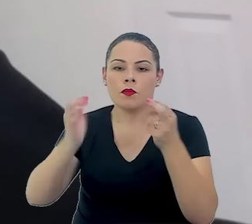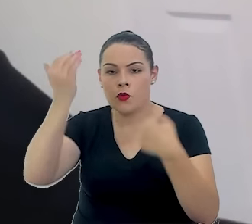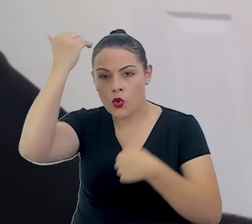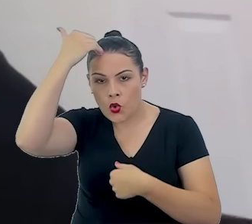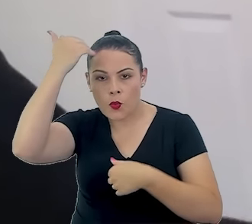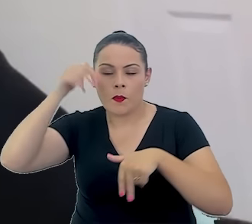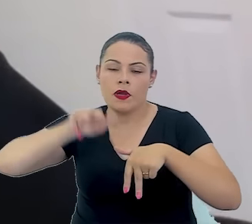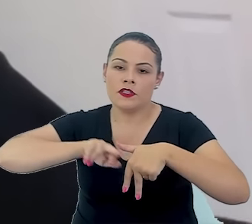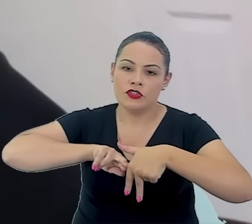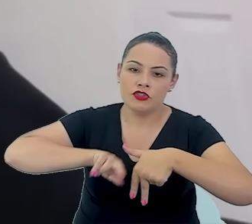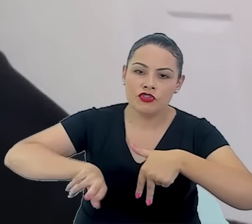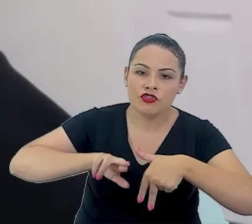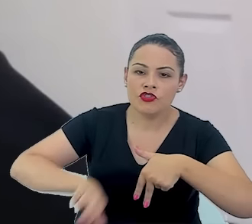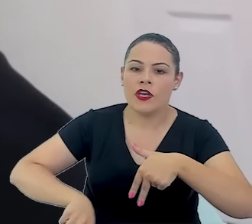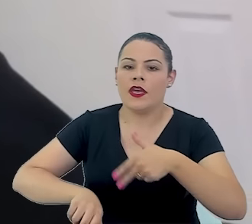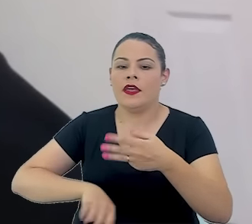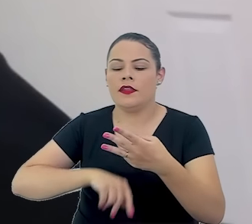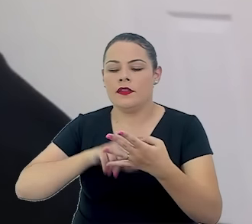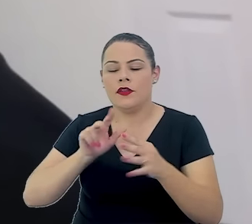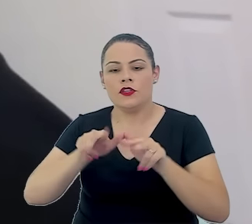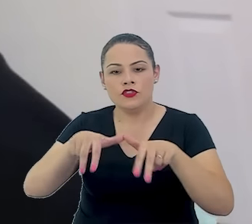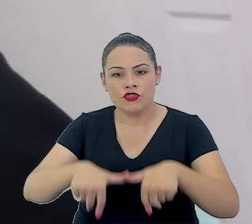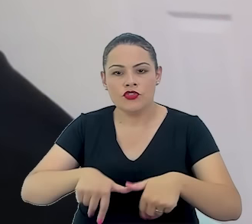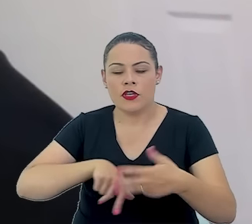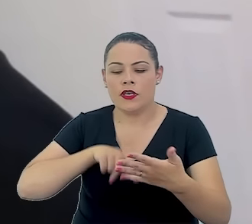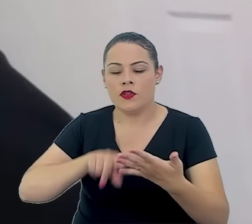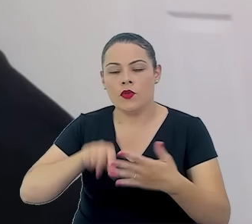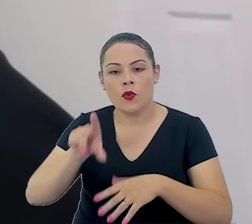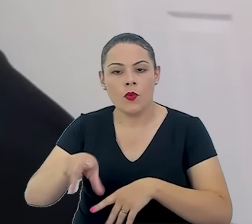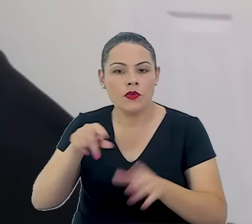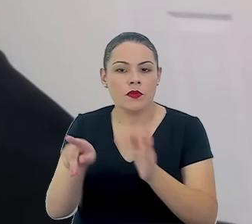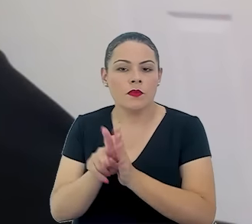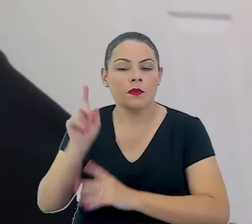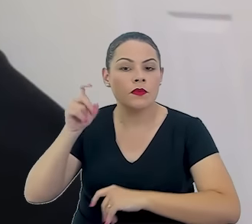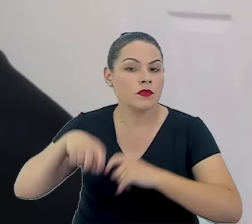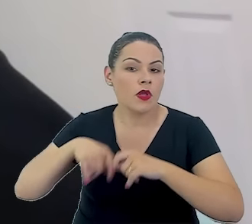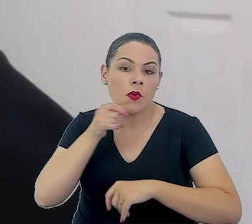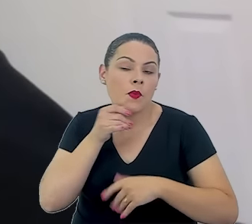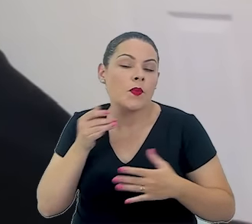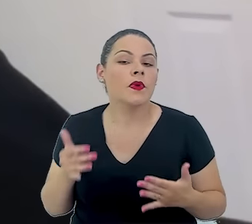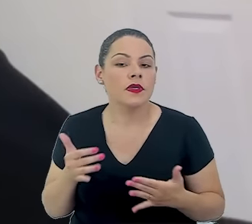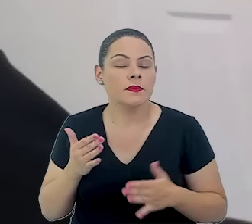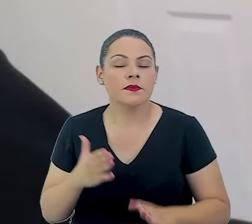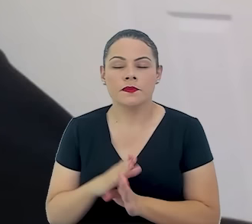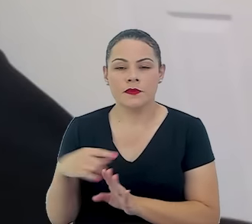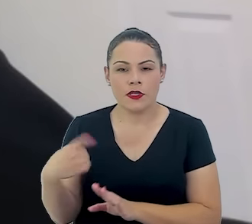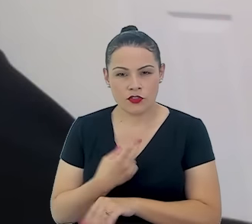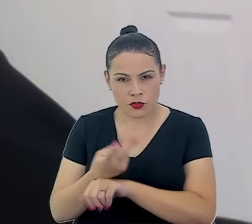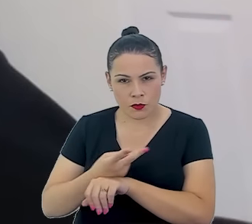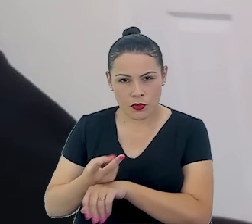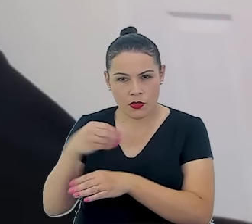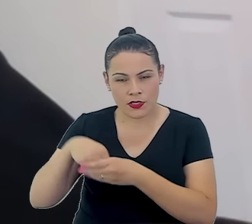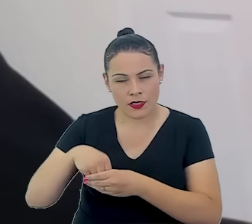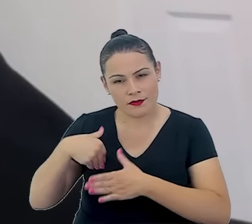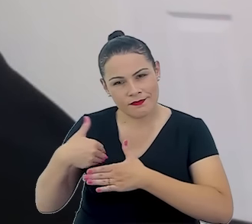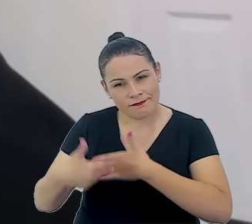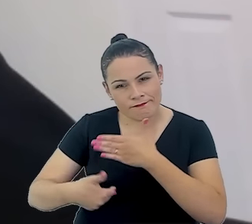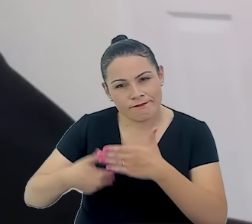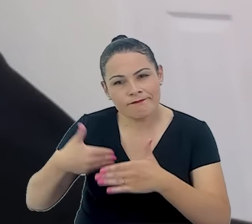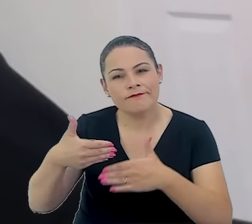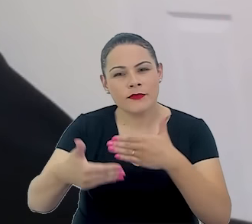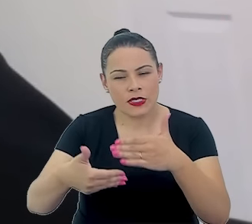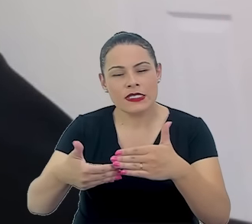de gênero ou orienta a sexual por exemplo e que e nós buscamos nesse processo nós